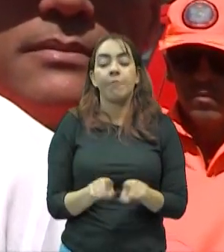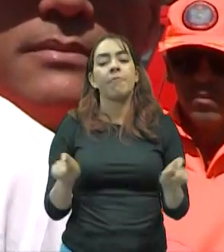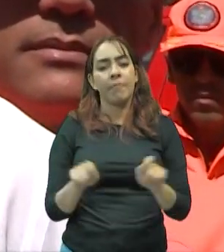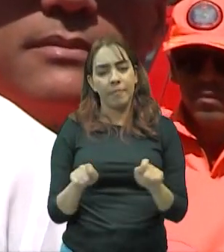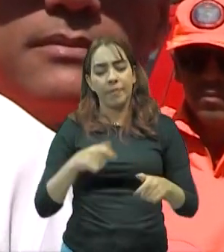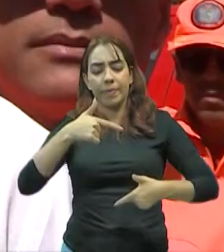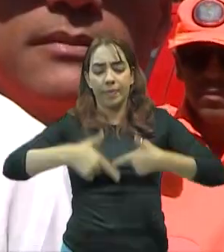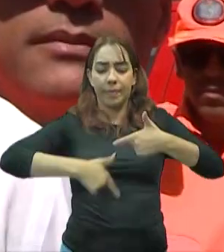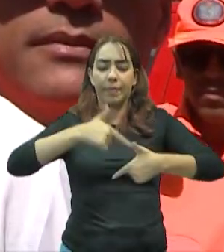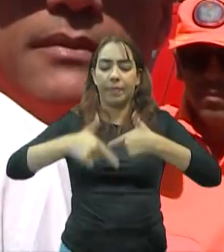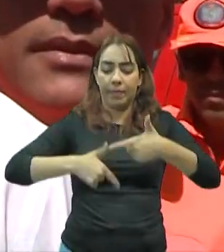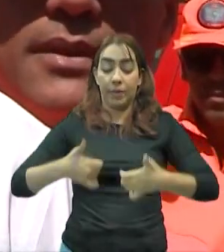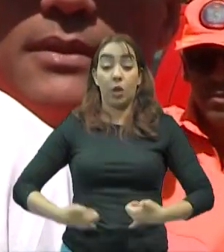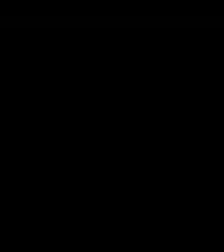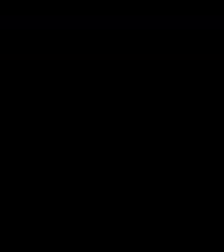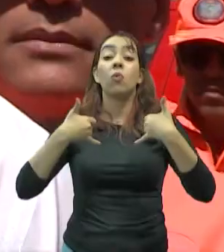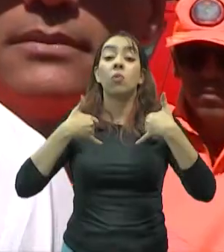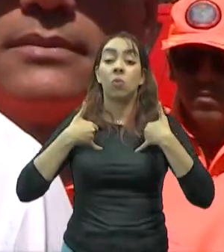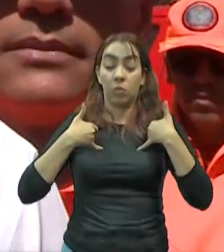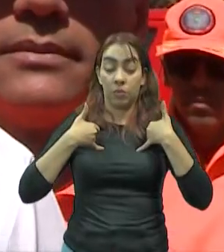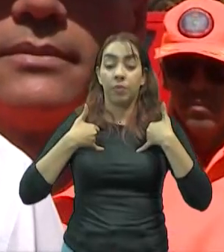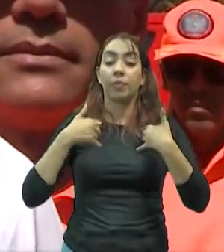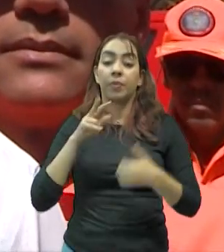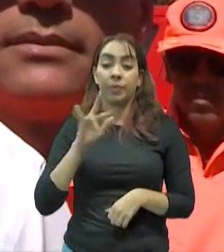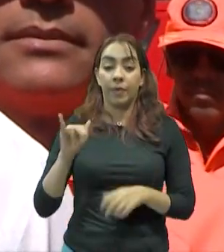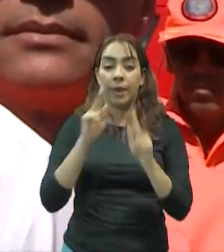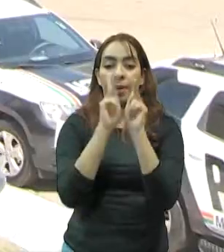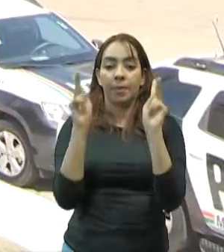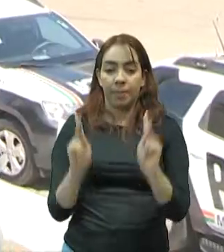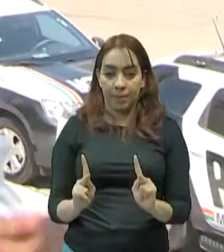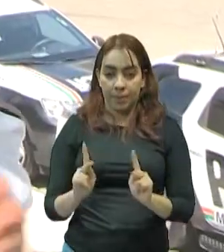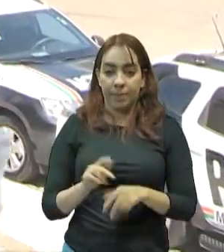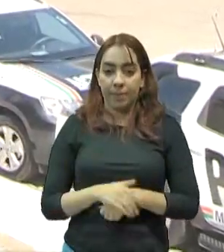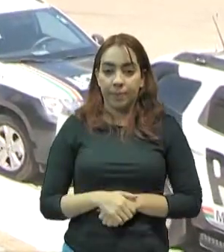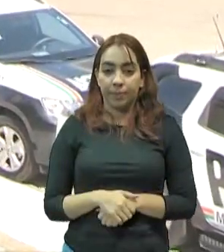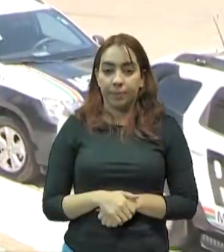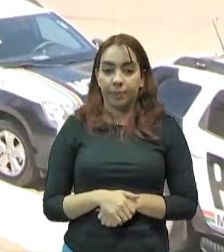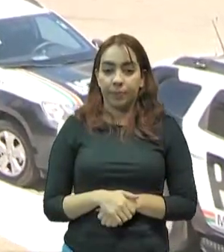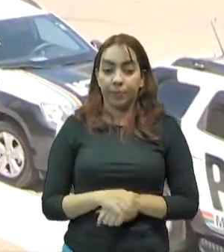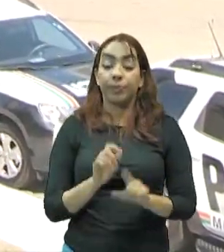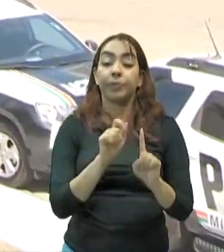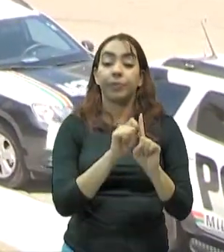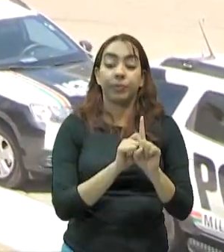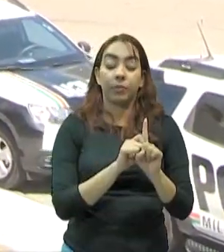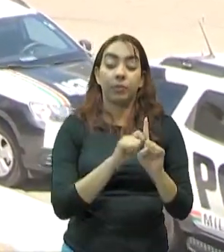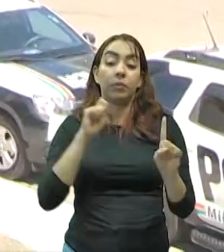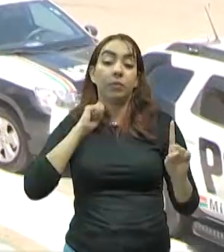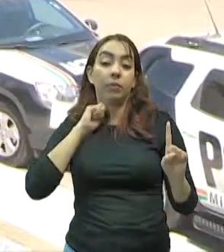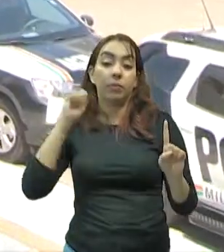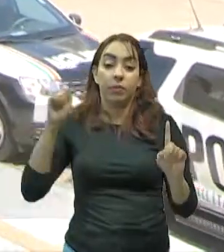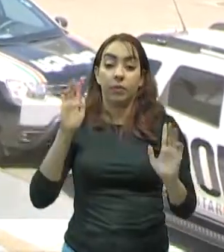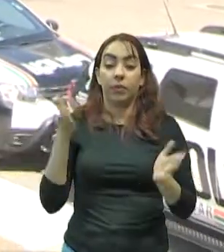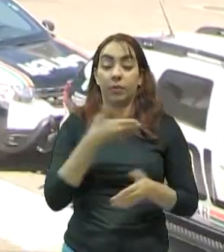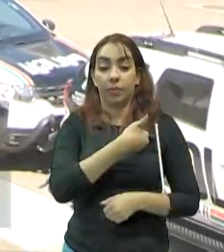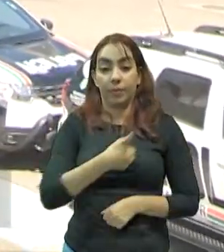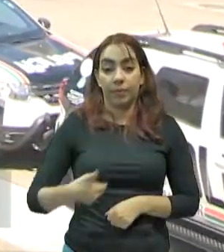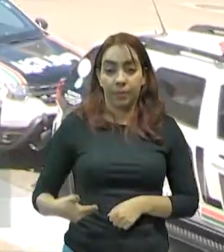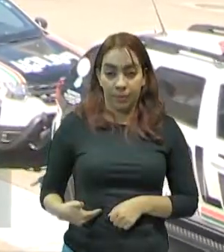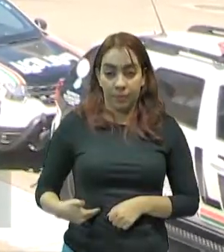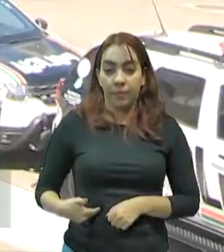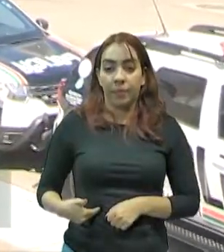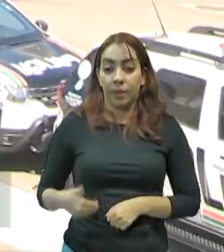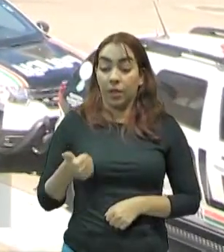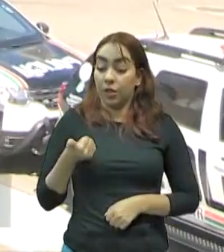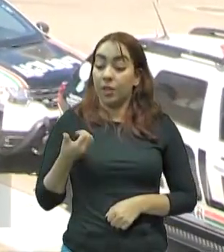profissionais de segurança possam atuar para dar a paz e a tranquilidade ao povo cearense em abril deste ano o governo do estado já havia entregue 16